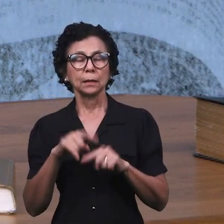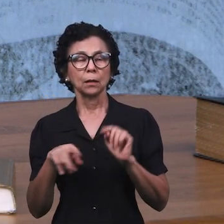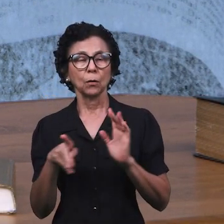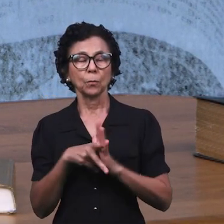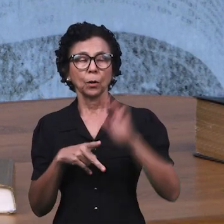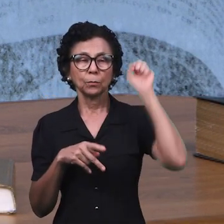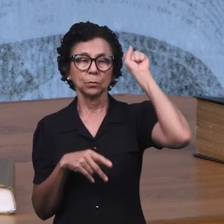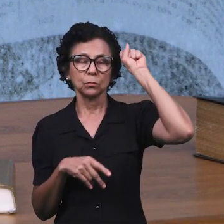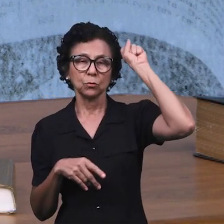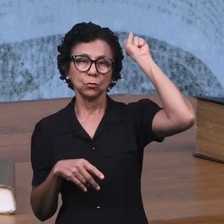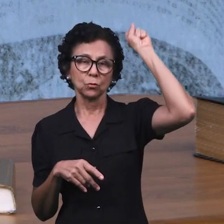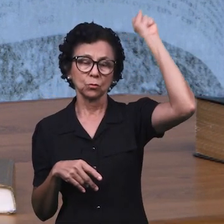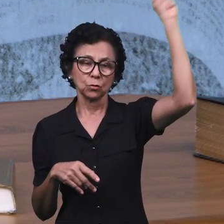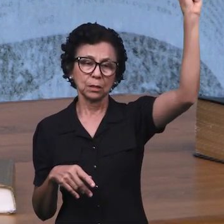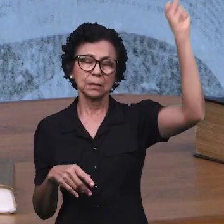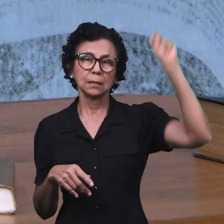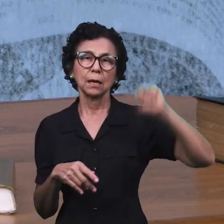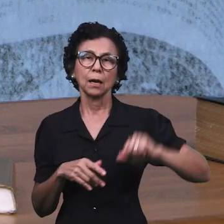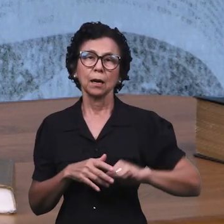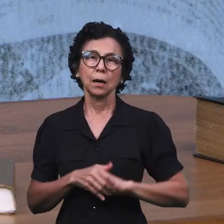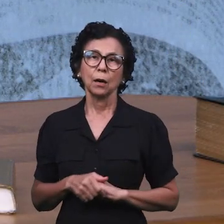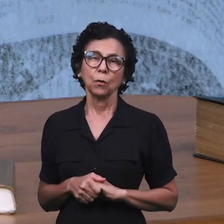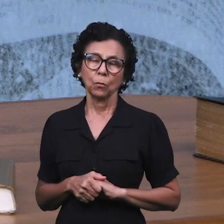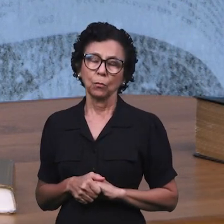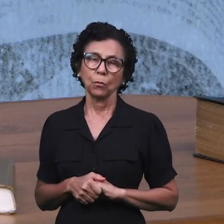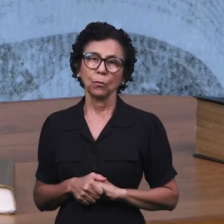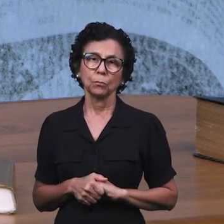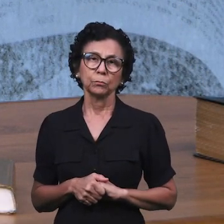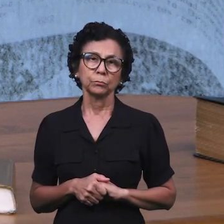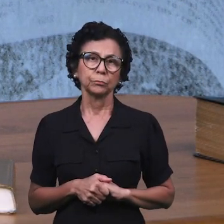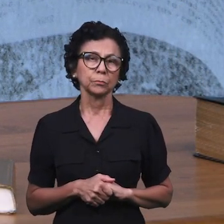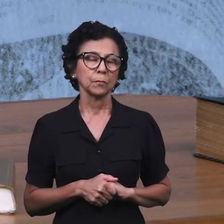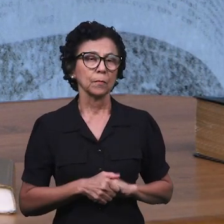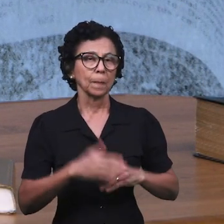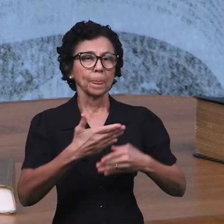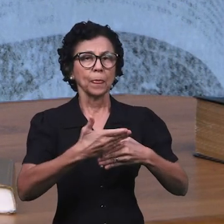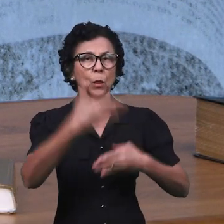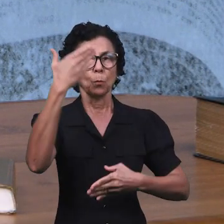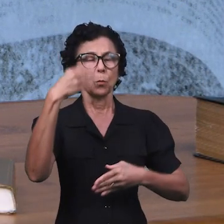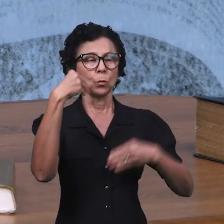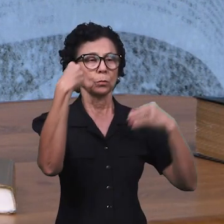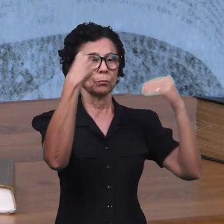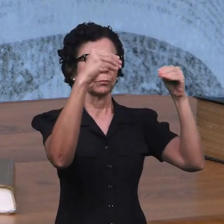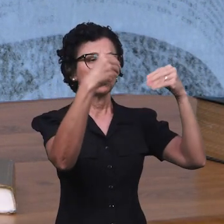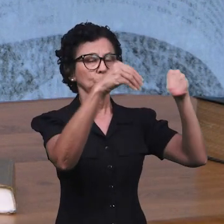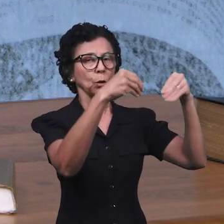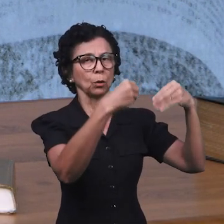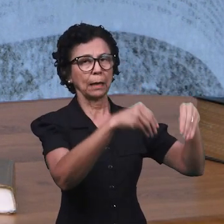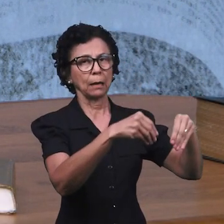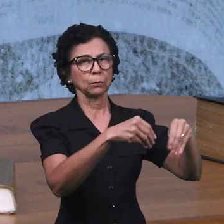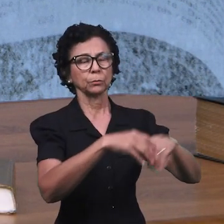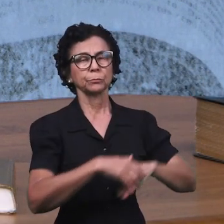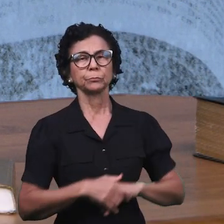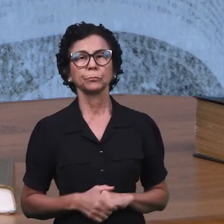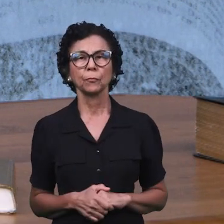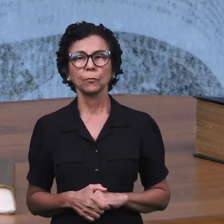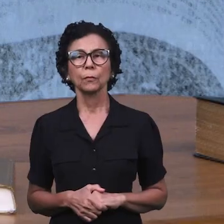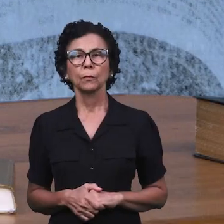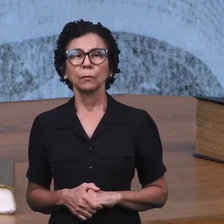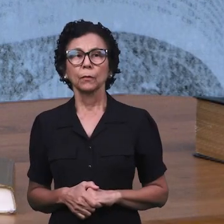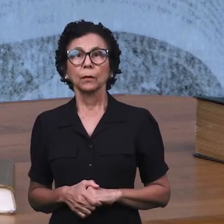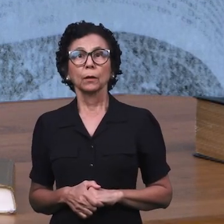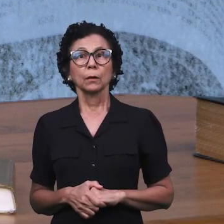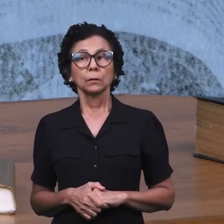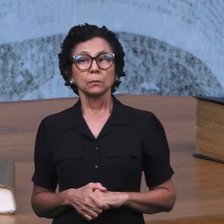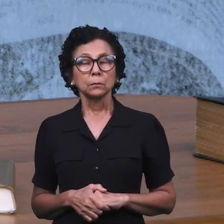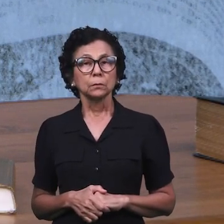e o seu corpo o afixaram no muro de Bet-San. Ouvindo então isto,